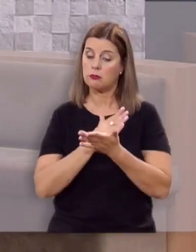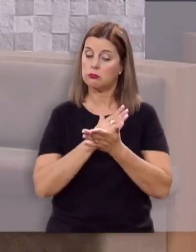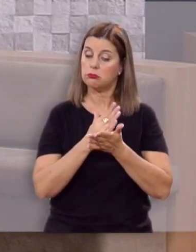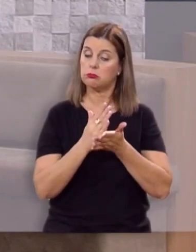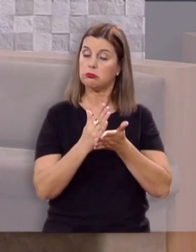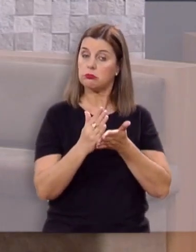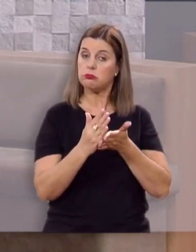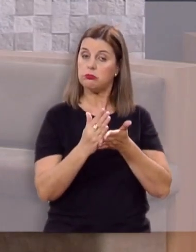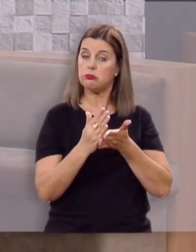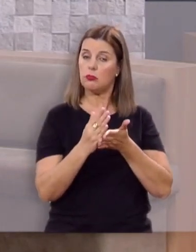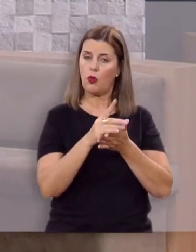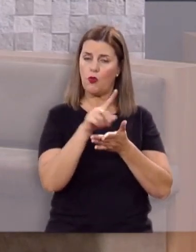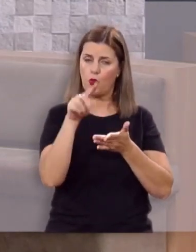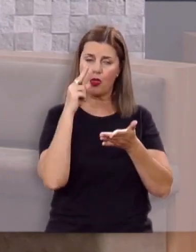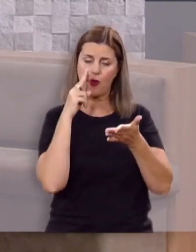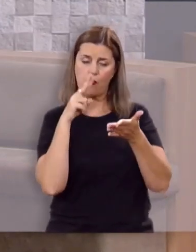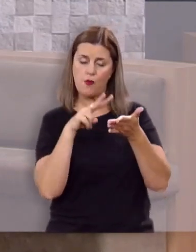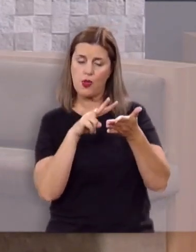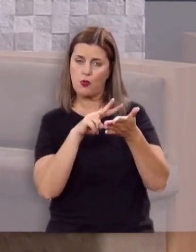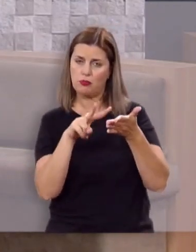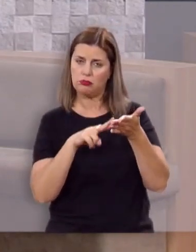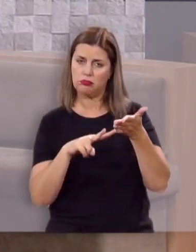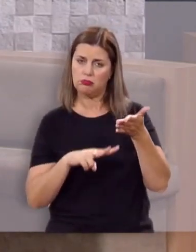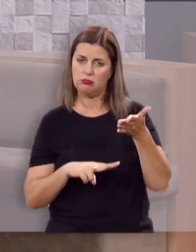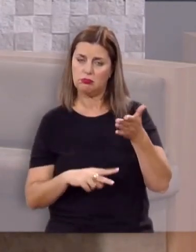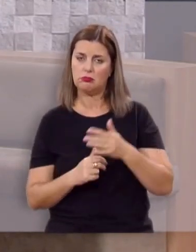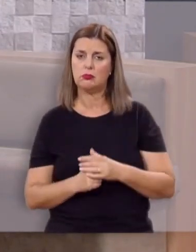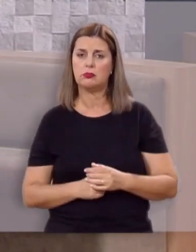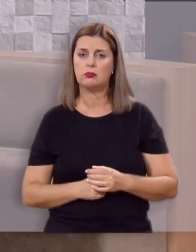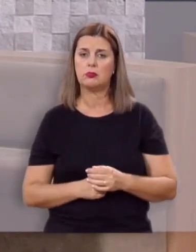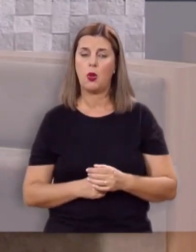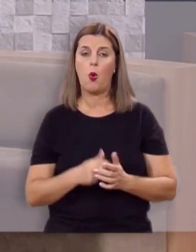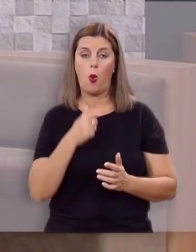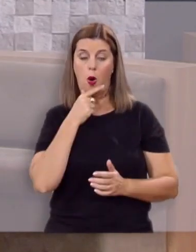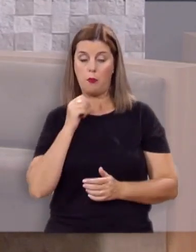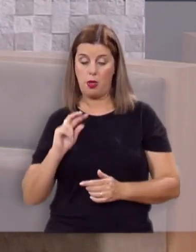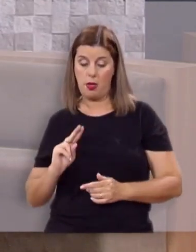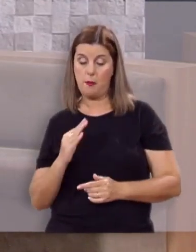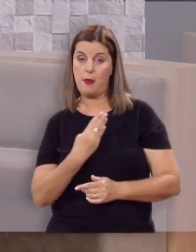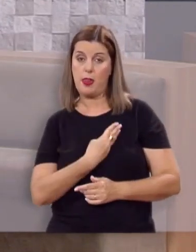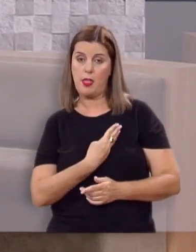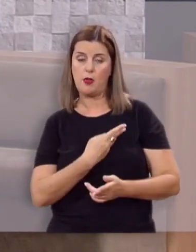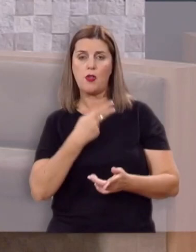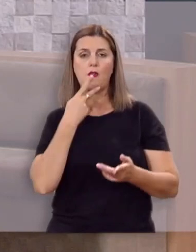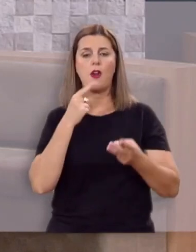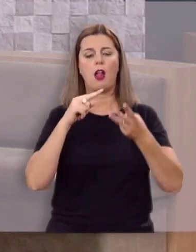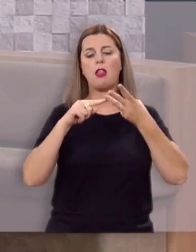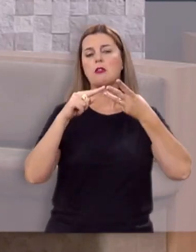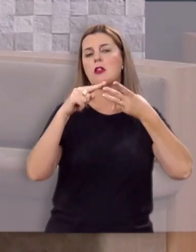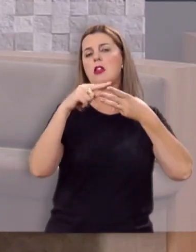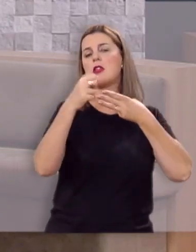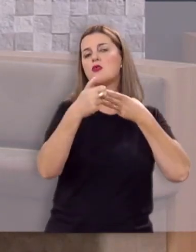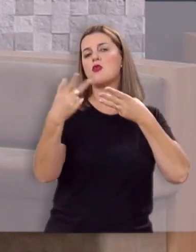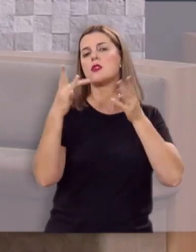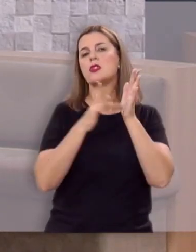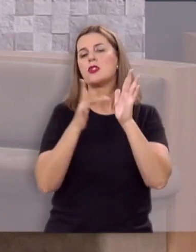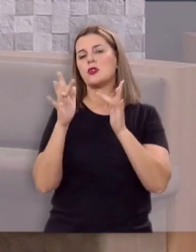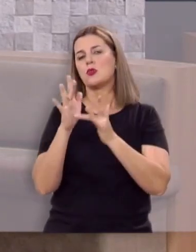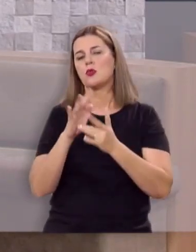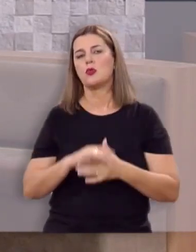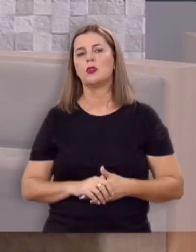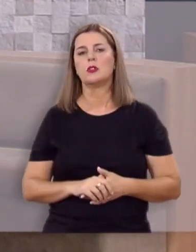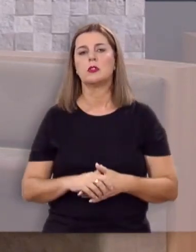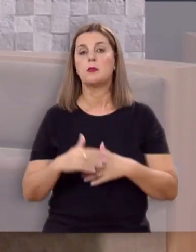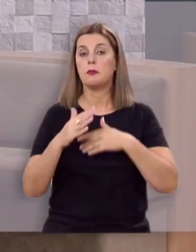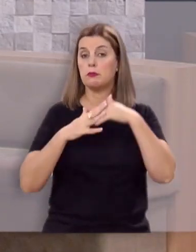Nesta introdução que você ouviu a leitura, o autor aos Hebreus destaca os 3 ofícios de